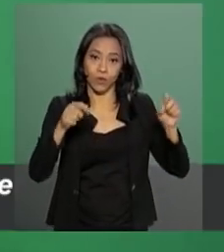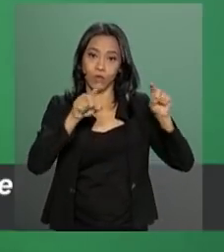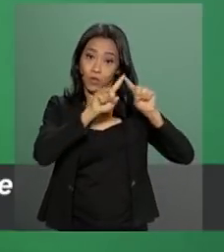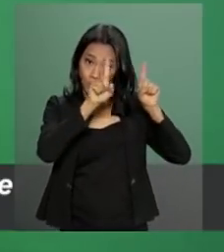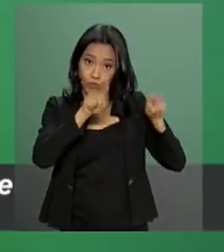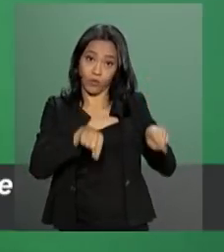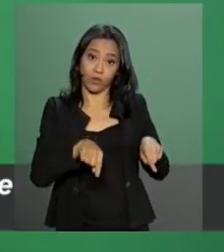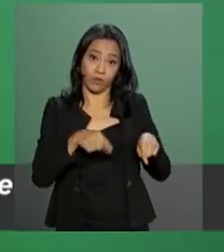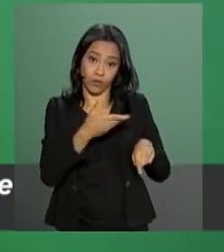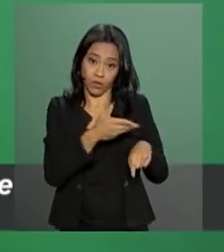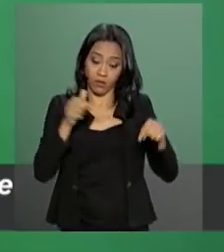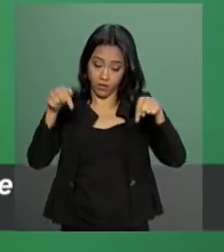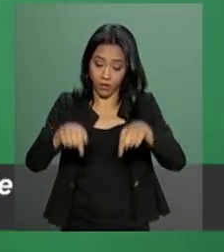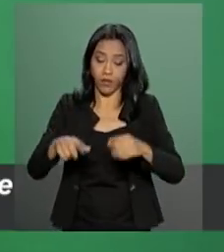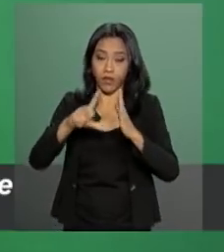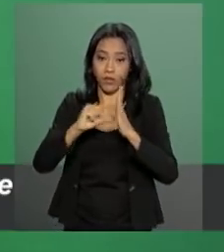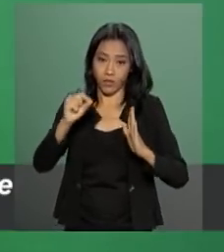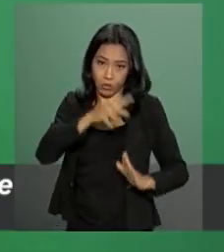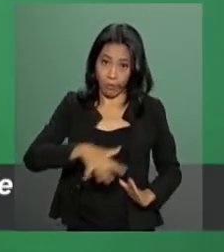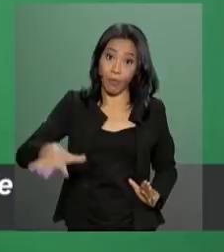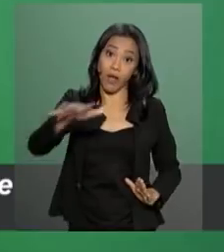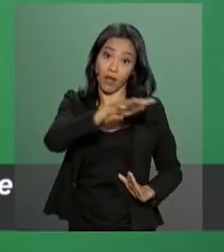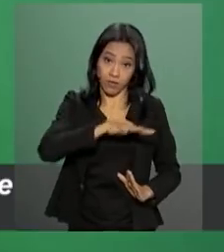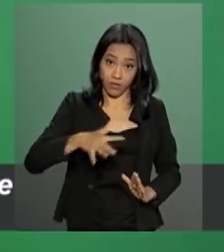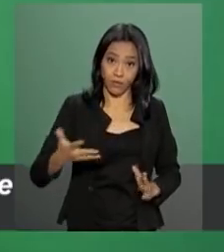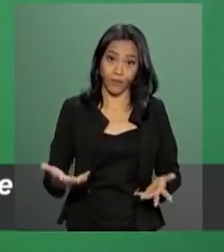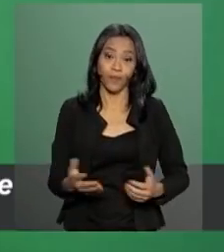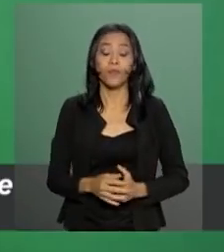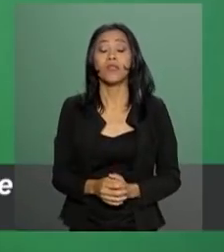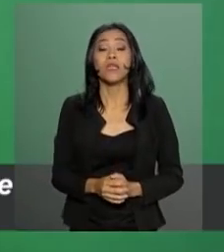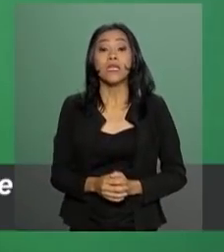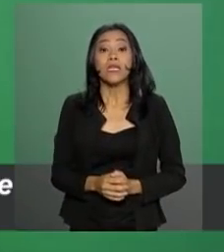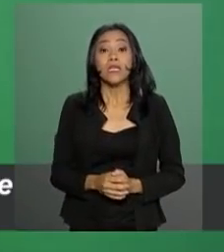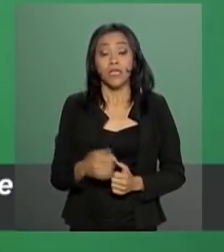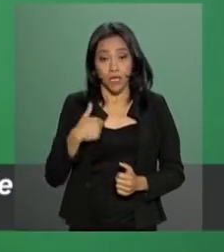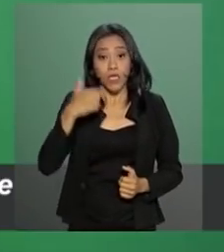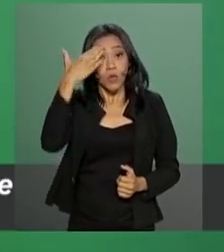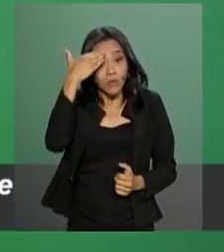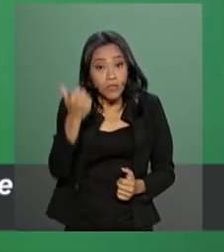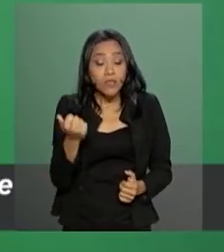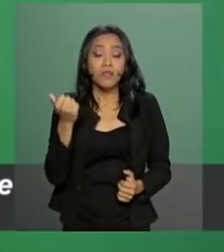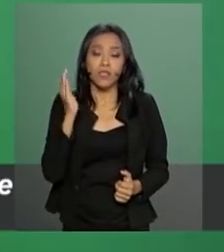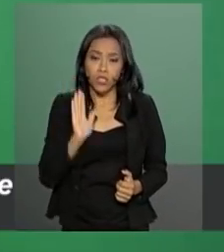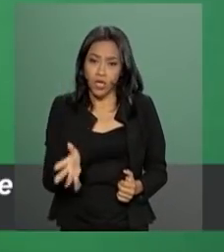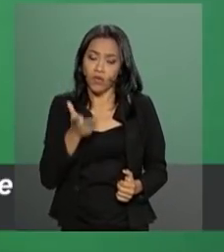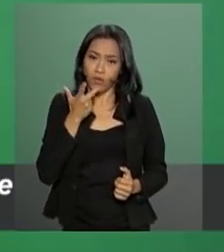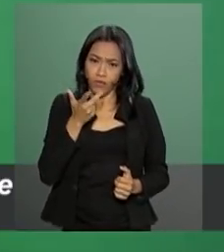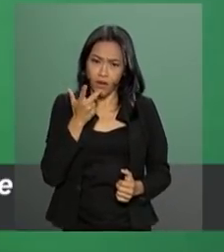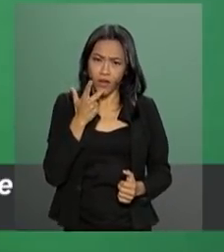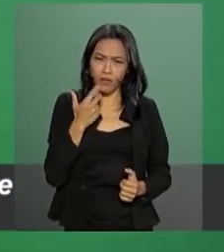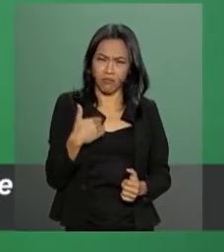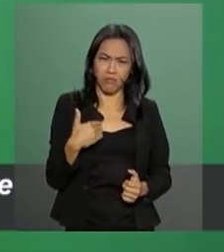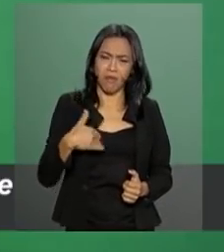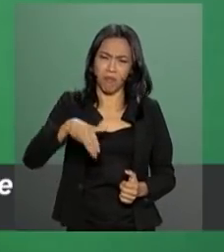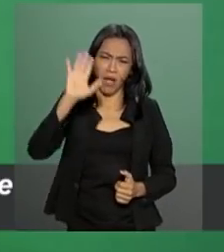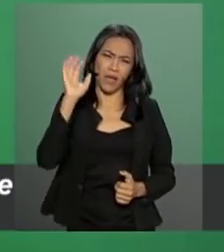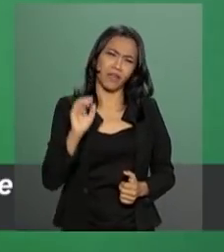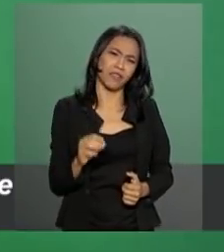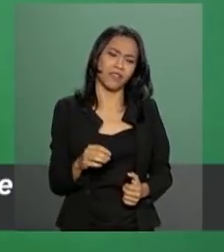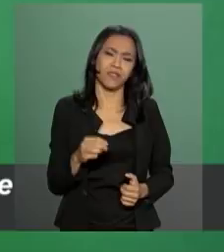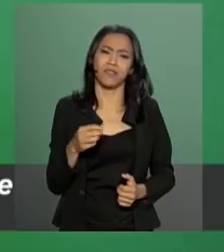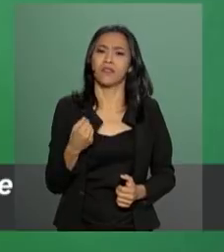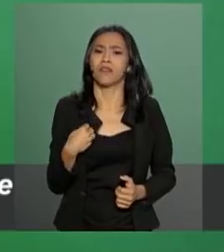no palácio do planalto e eu sei como foi dito aqui que há mais de três décadas a